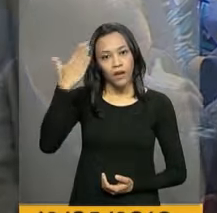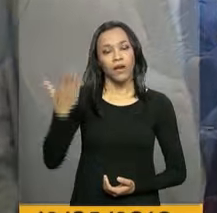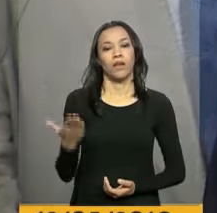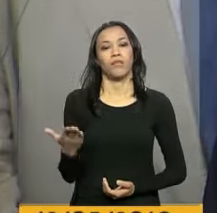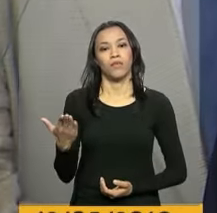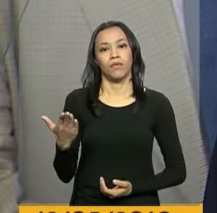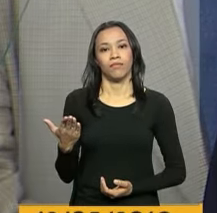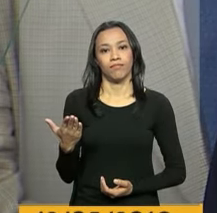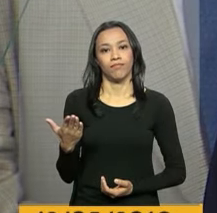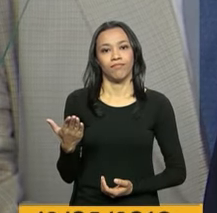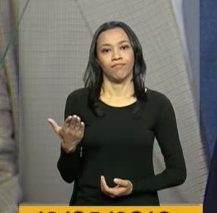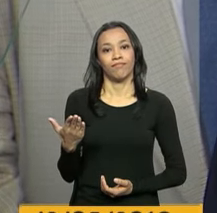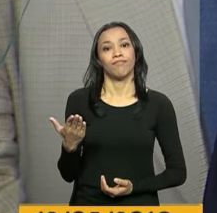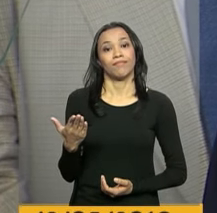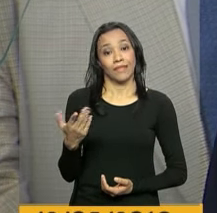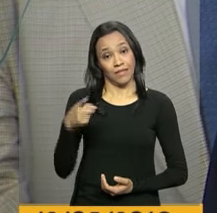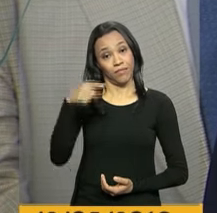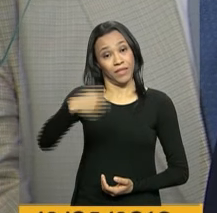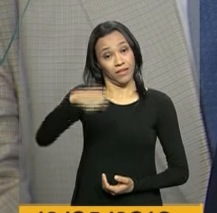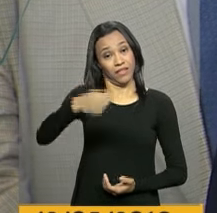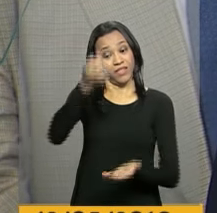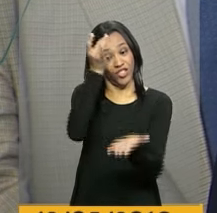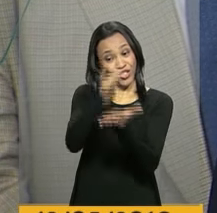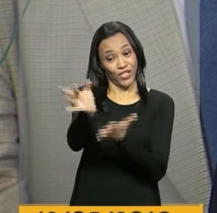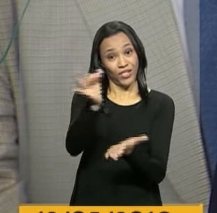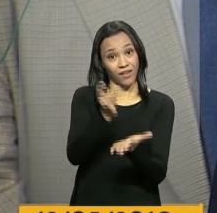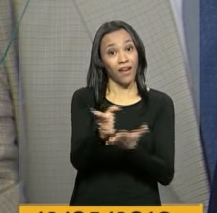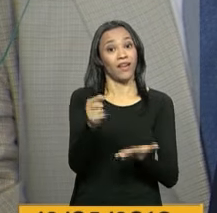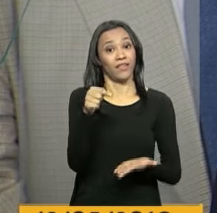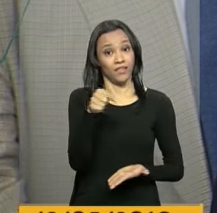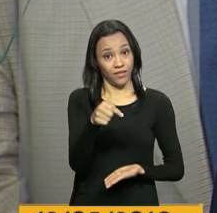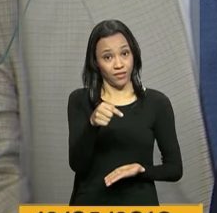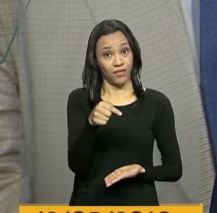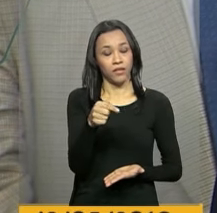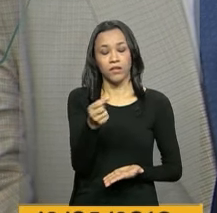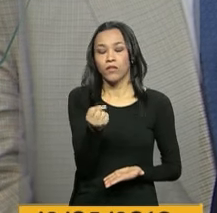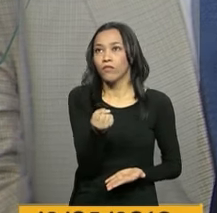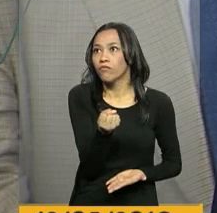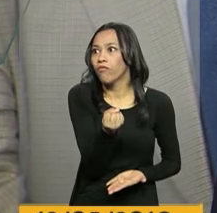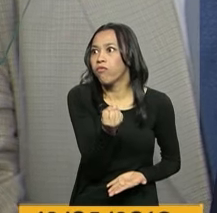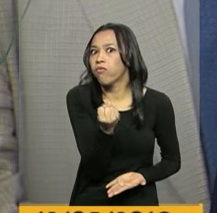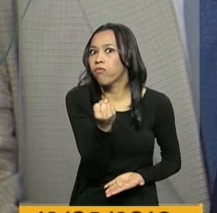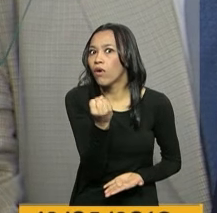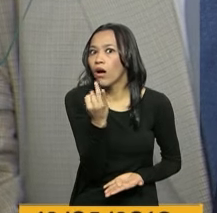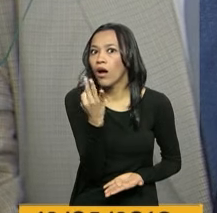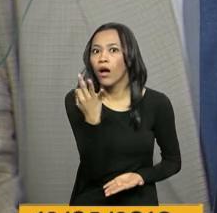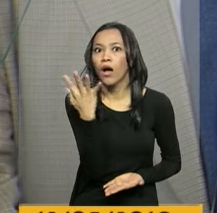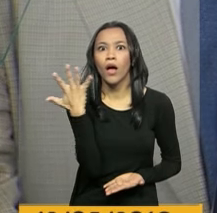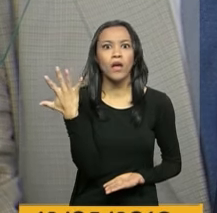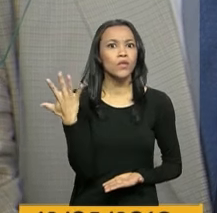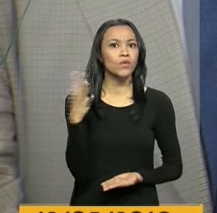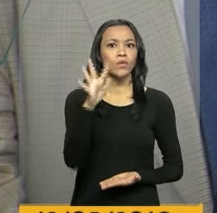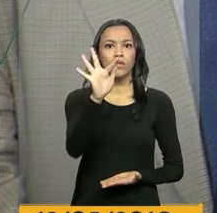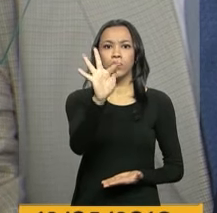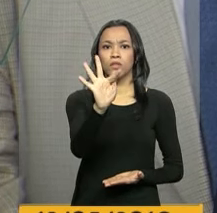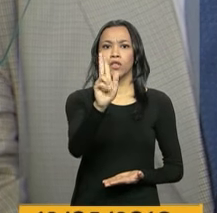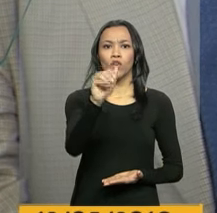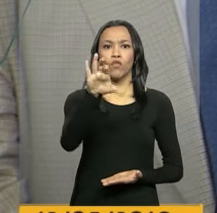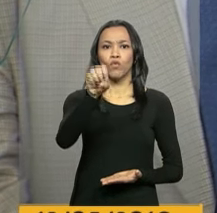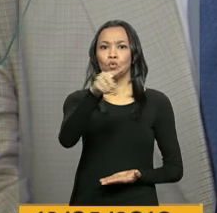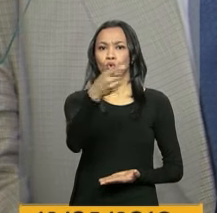funções gratificadas desnecessárias, sabidamente na casa de milhares e milhares de funções